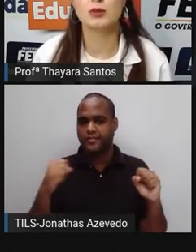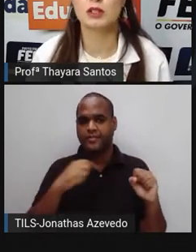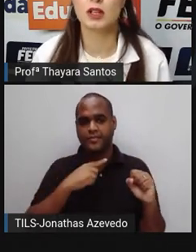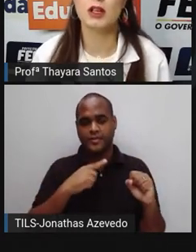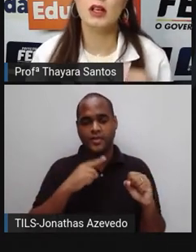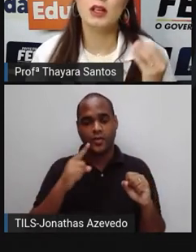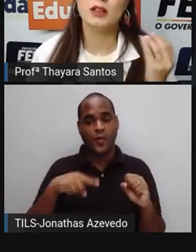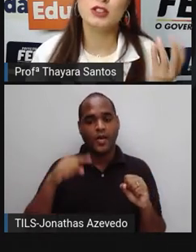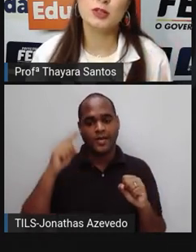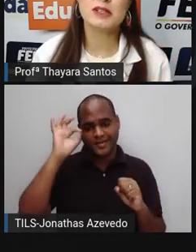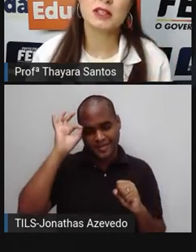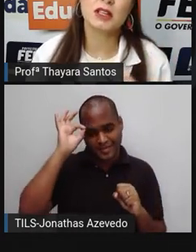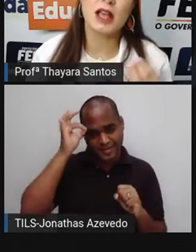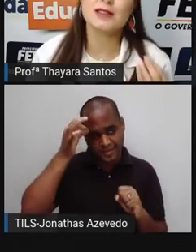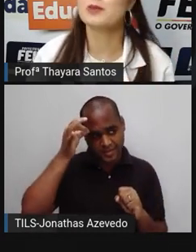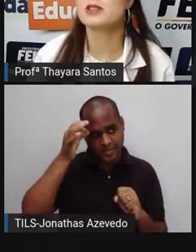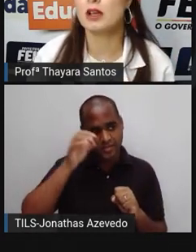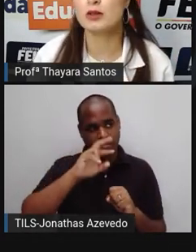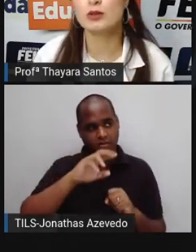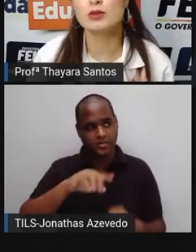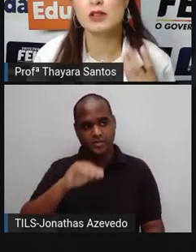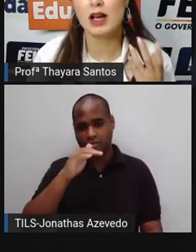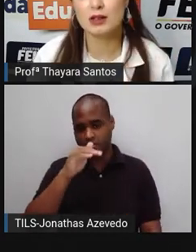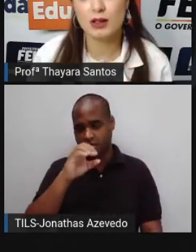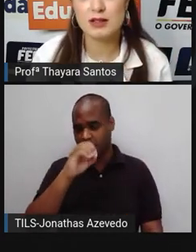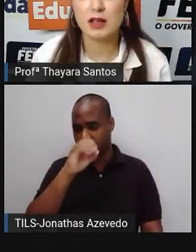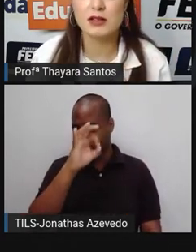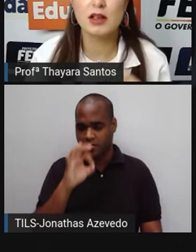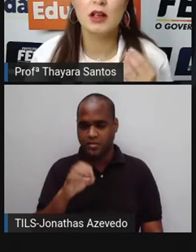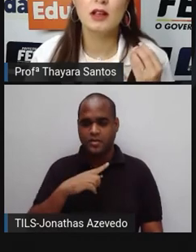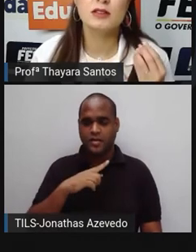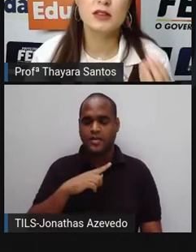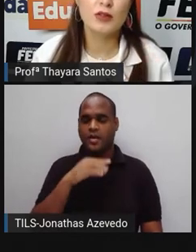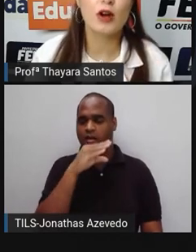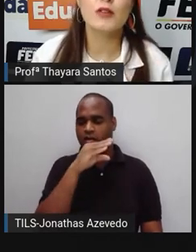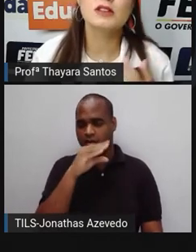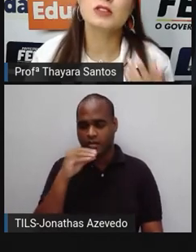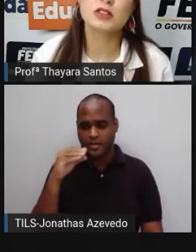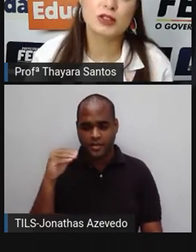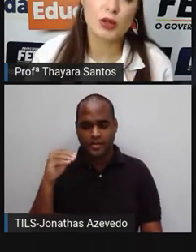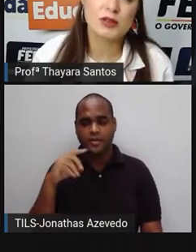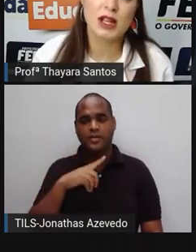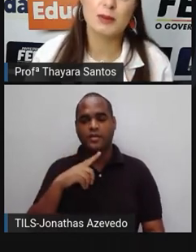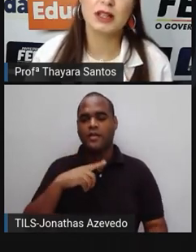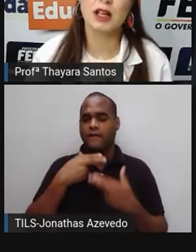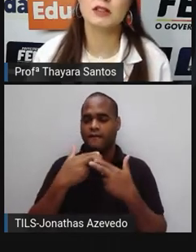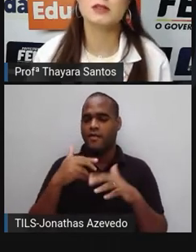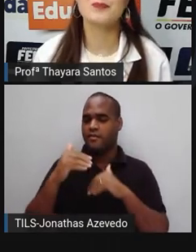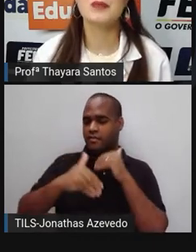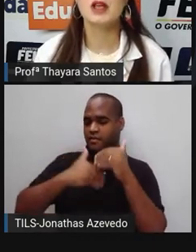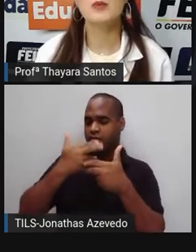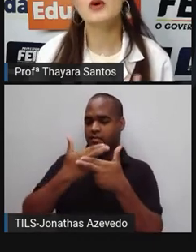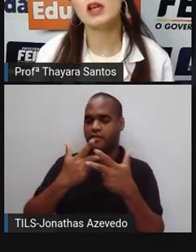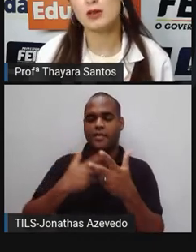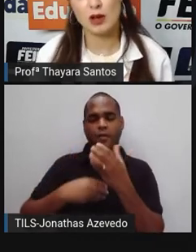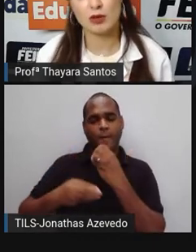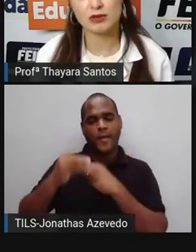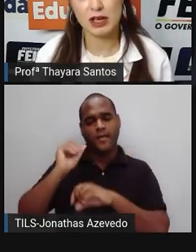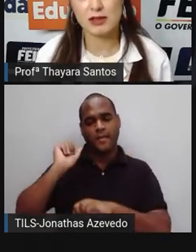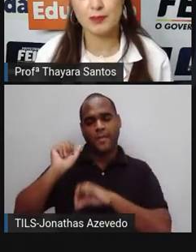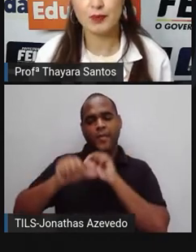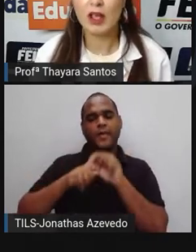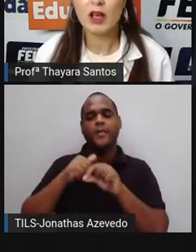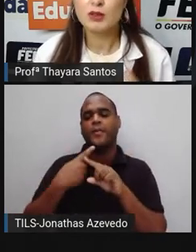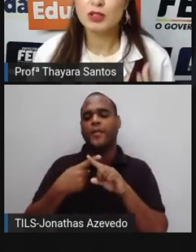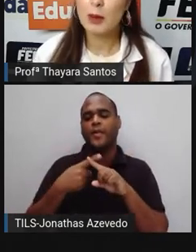com a fase adulta né e estima-se que 10 porcento dos Adolescentes desenvolvem esses transtornos alimentares e por